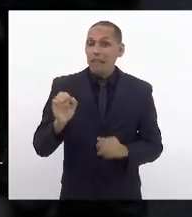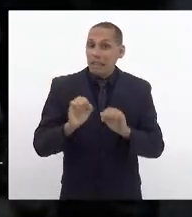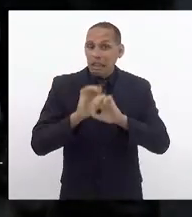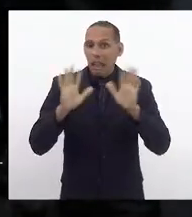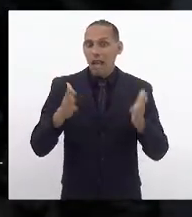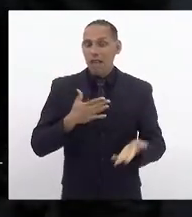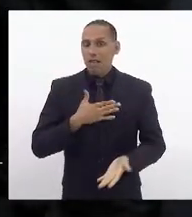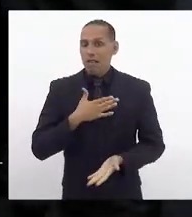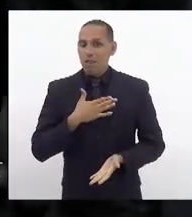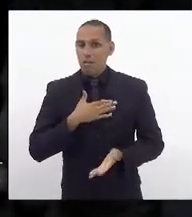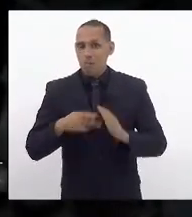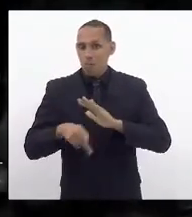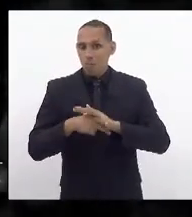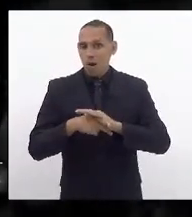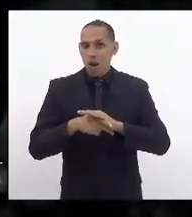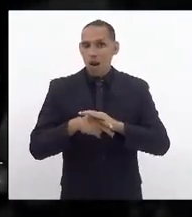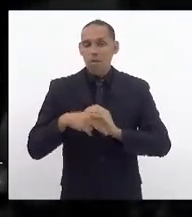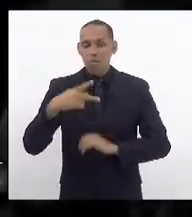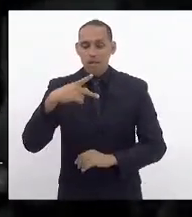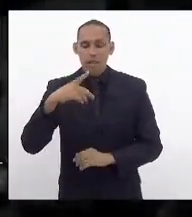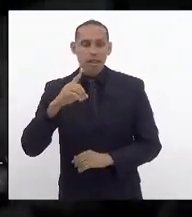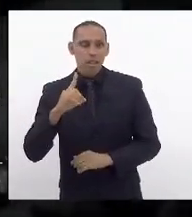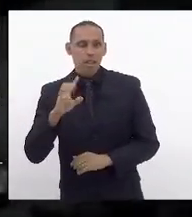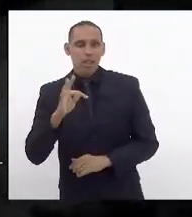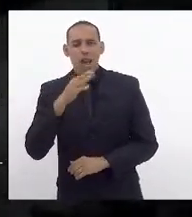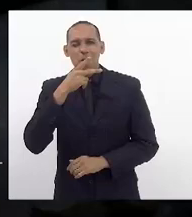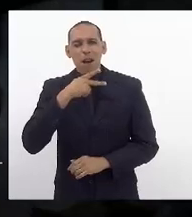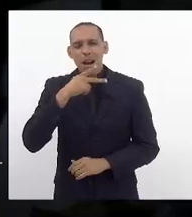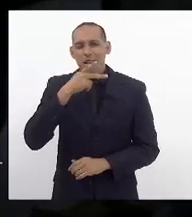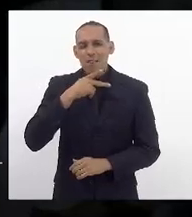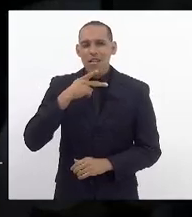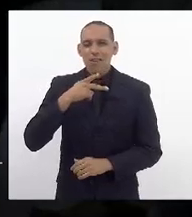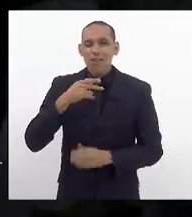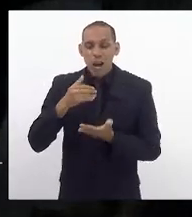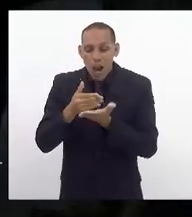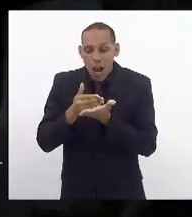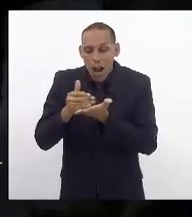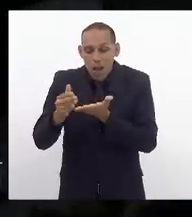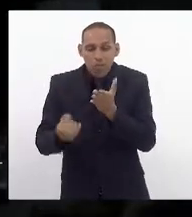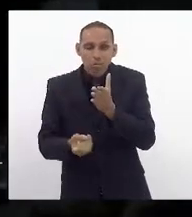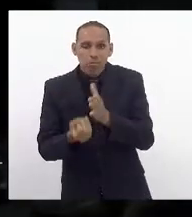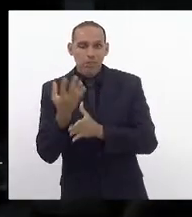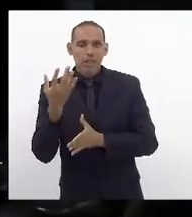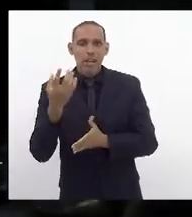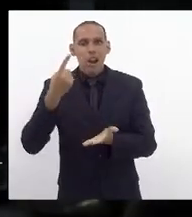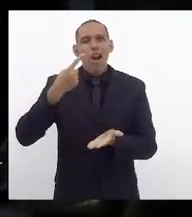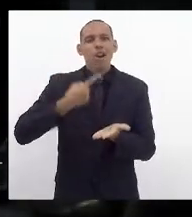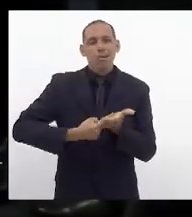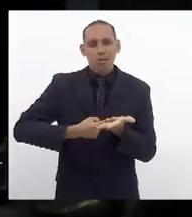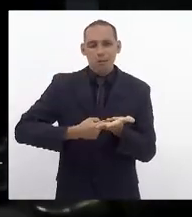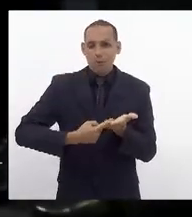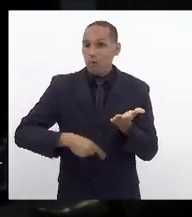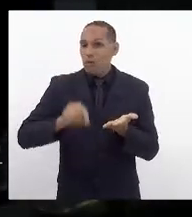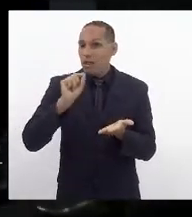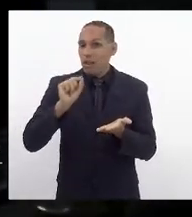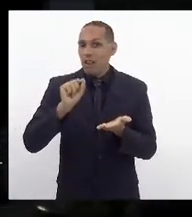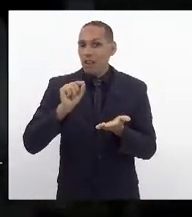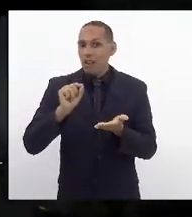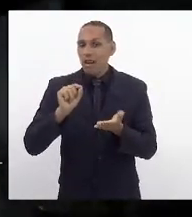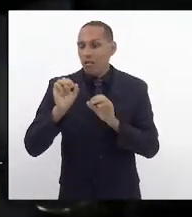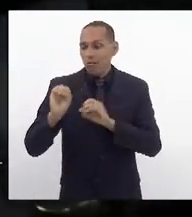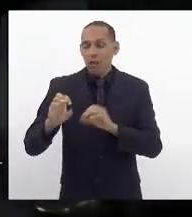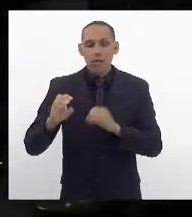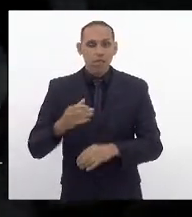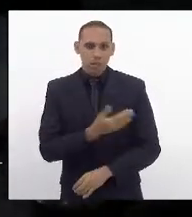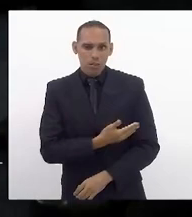PDT, um partido que, desde o seu primeiro momento de existência, tem um compromisso firme com a educação pública